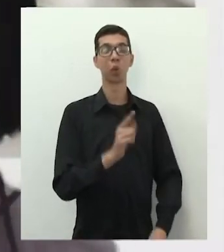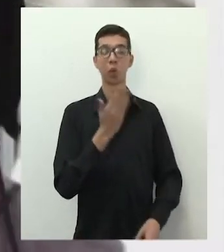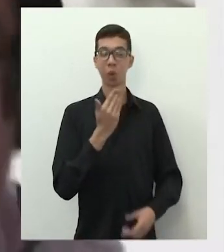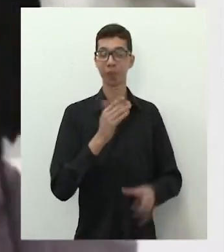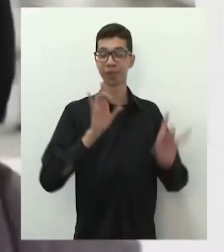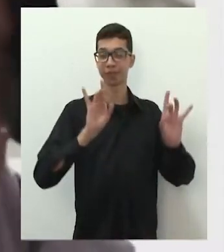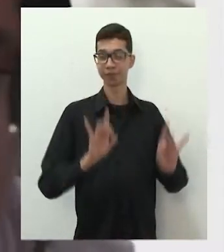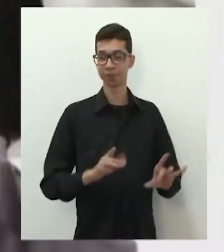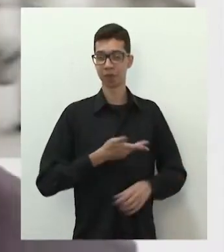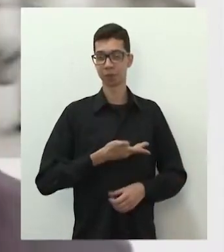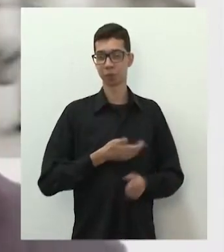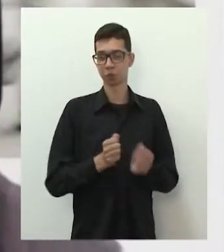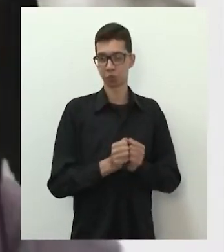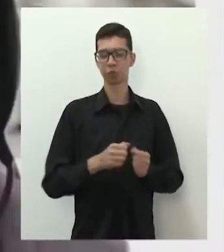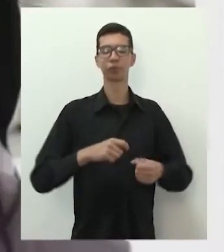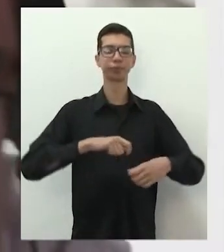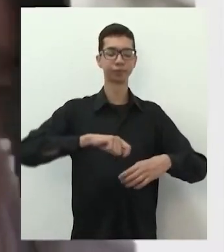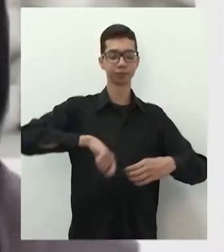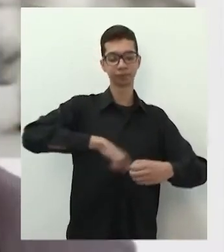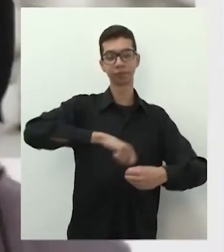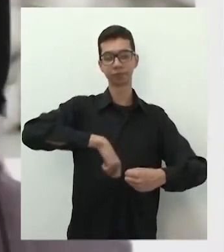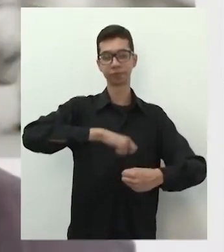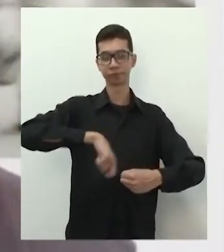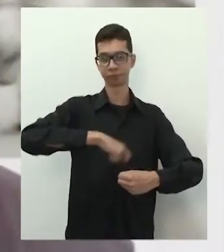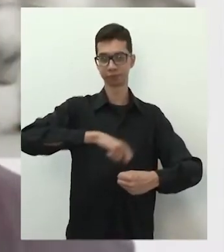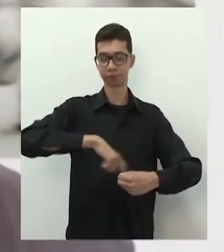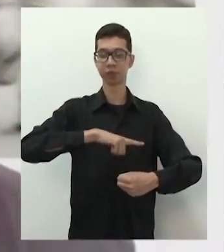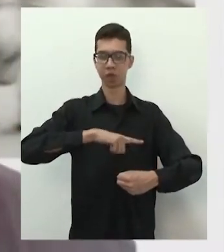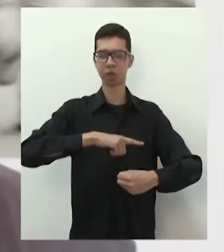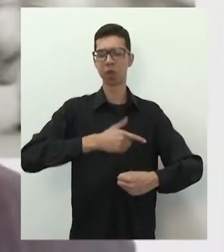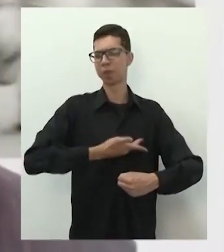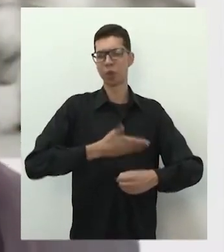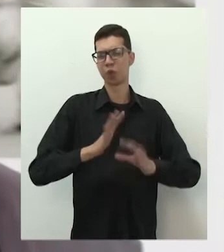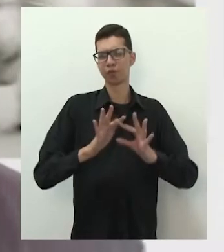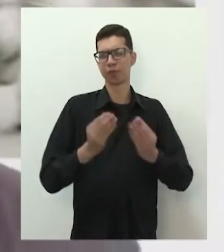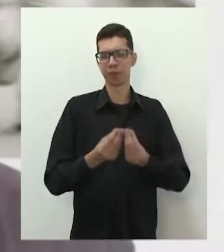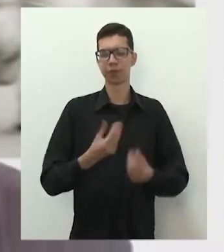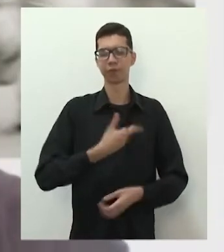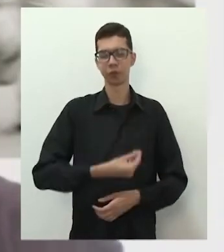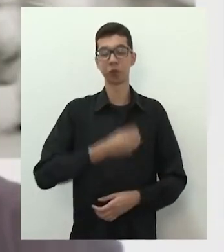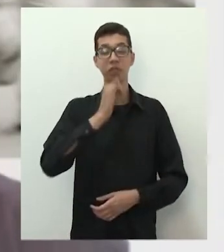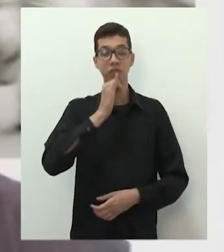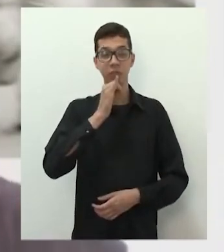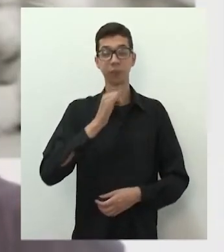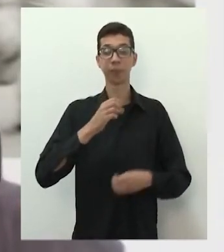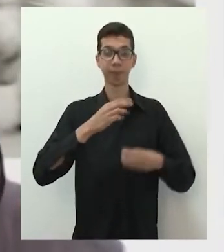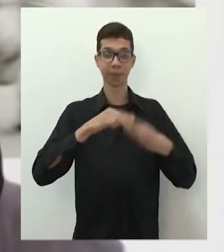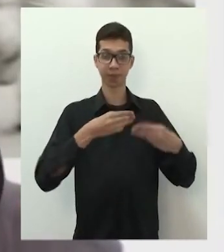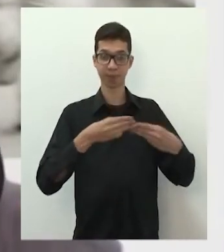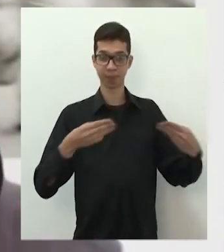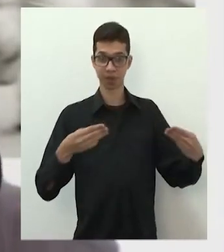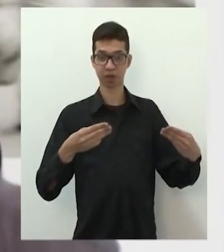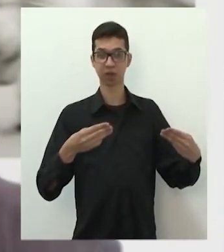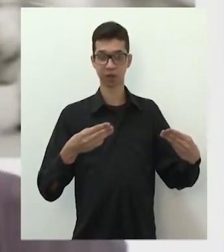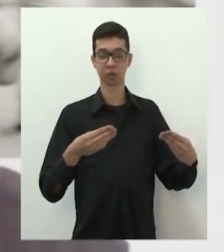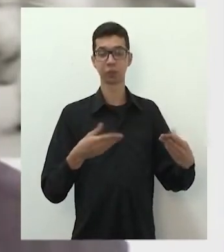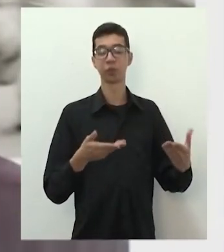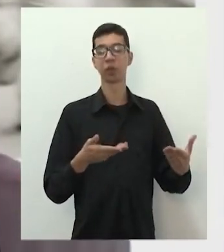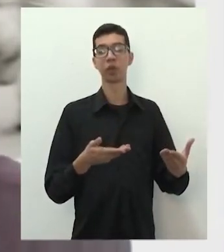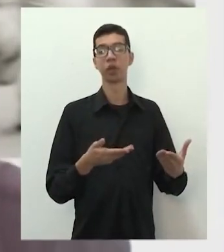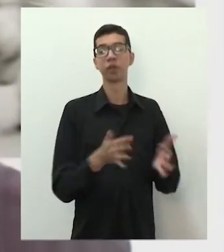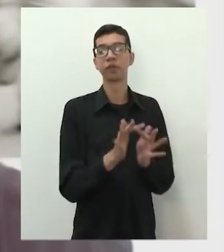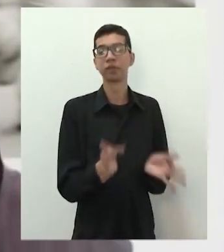está num lugar muito melhor. Isso é o tal do FOMO. É esta invejinha que todo mundo sempre vai